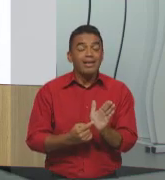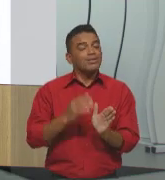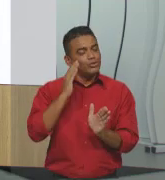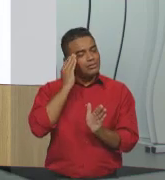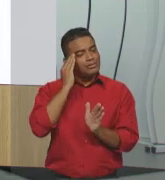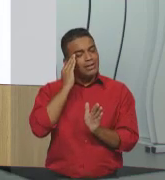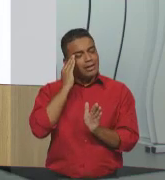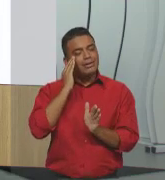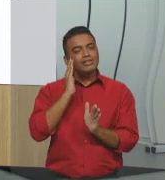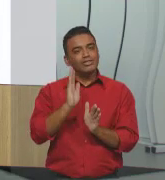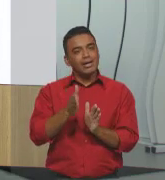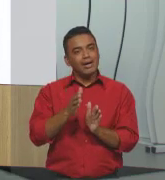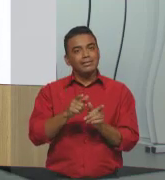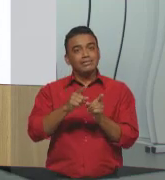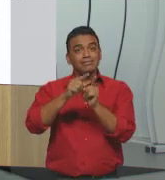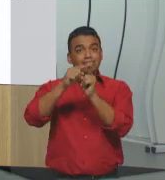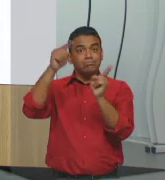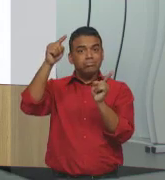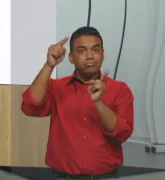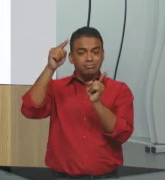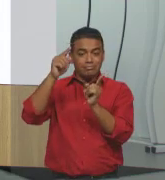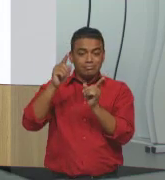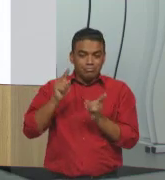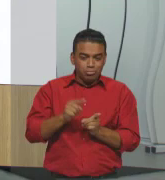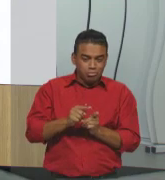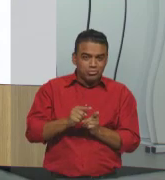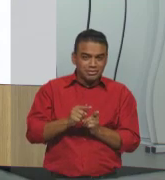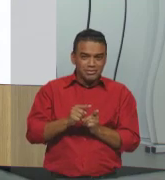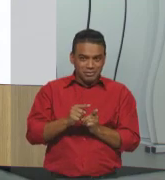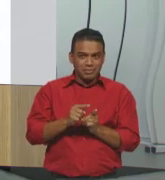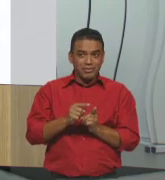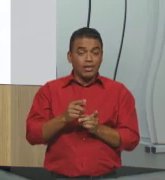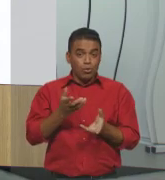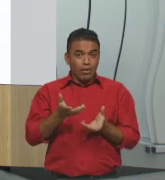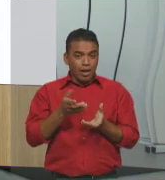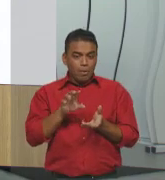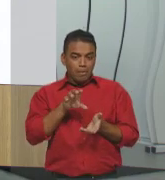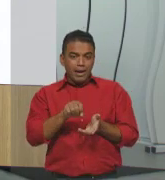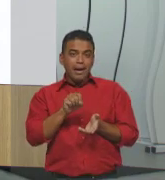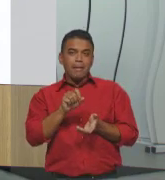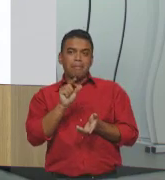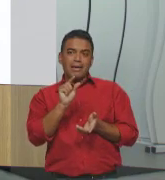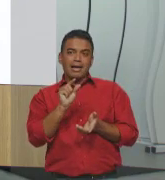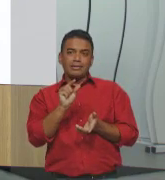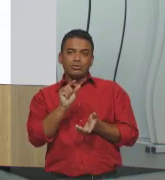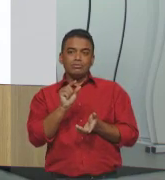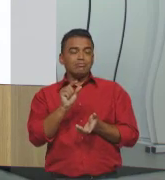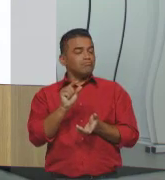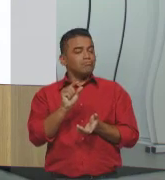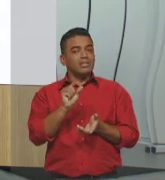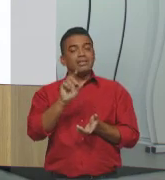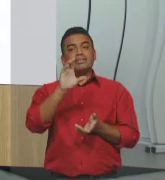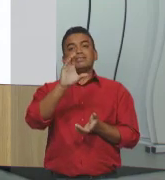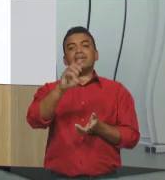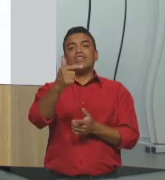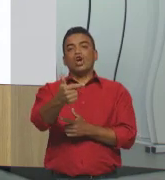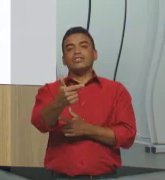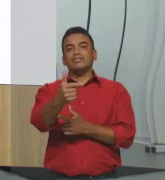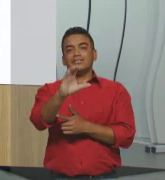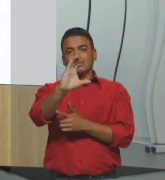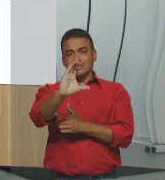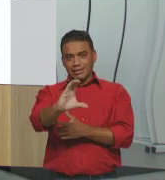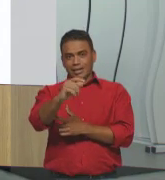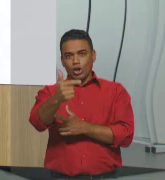ó, os tamanhos de acordo com a máscara, vai que eu quero pegar esse pedaço aqui, ó. Esse daqui, ó, do C2. Feito